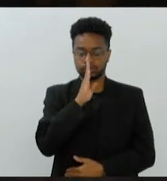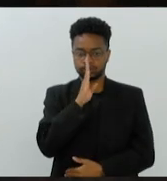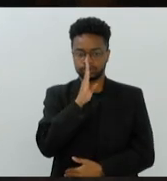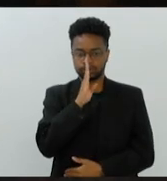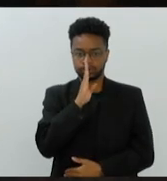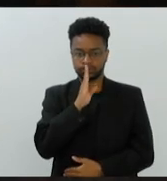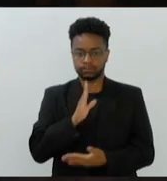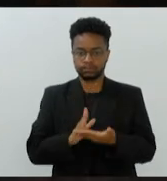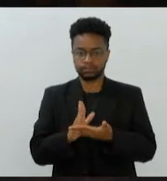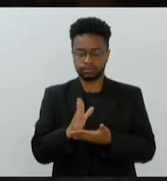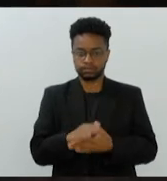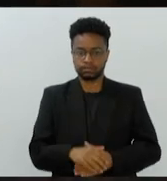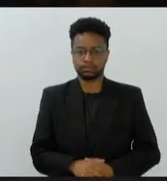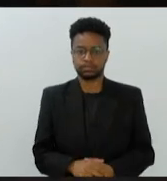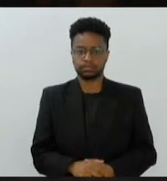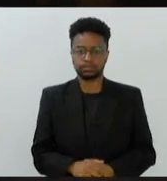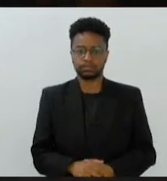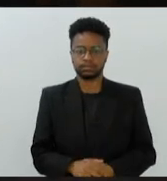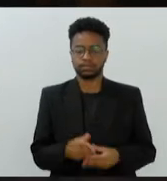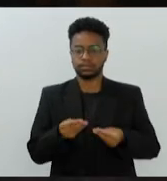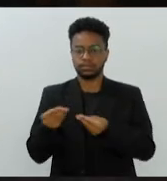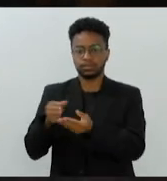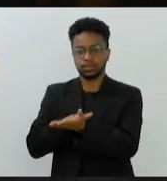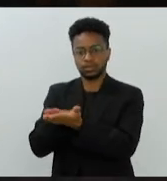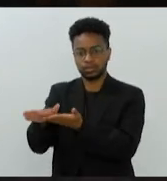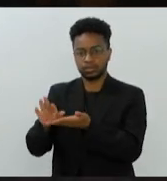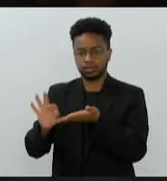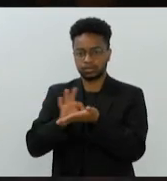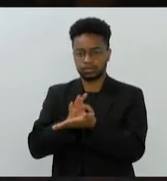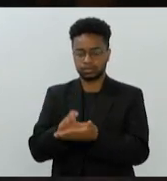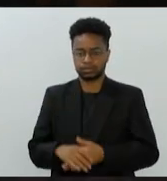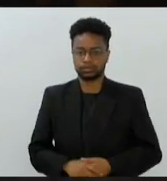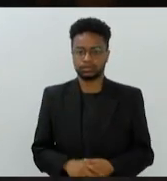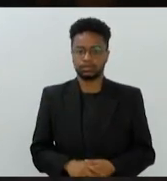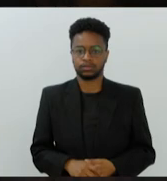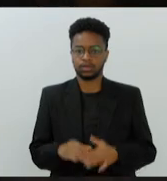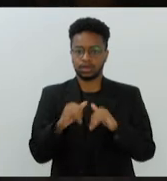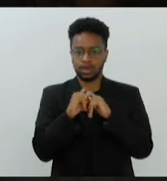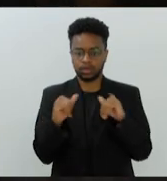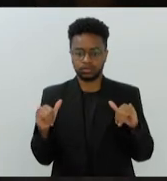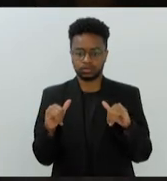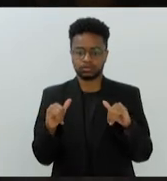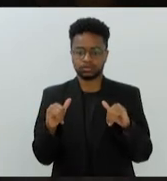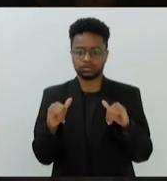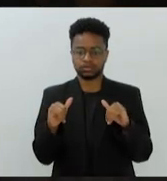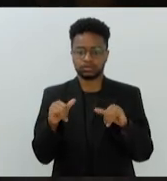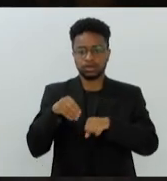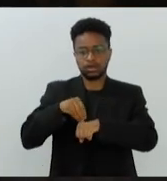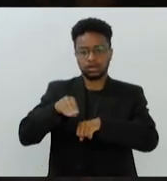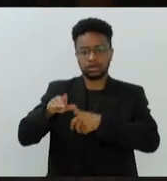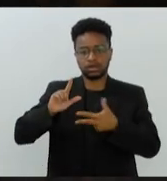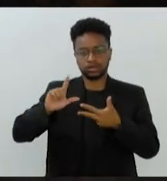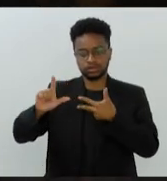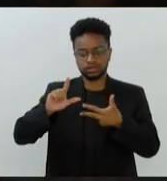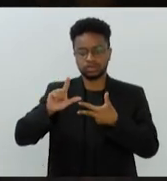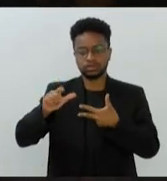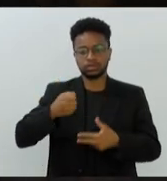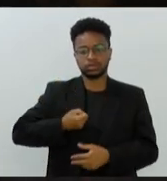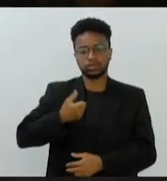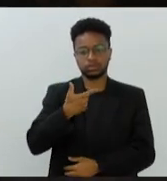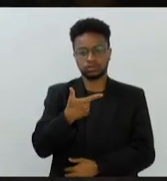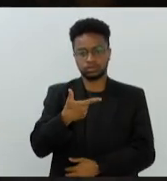permaneçam como estão. Aprovado, vai a promulgação. Anuncio, indicação legislativa